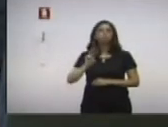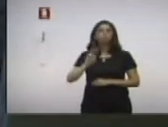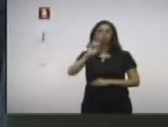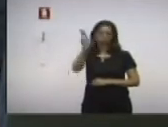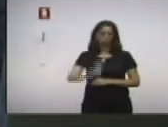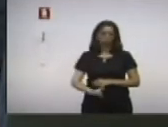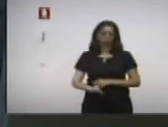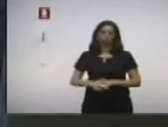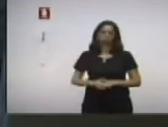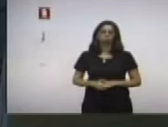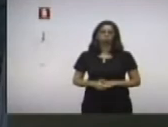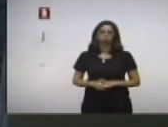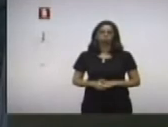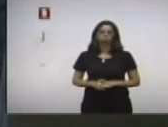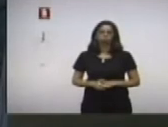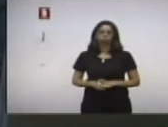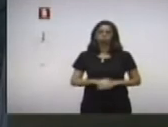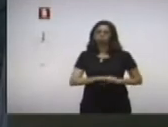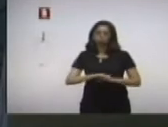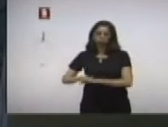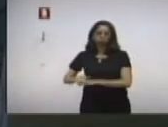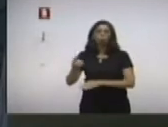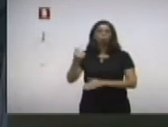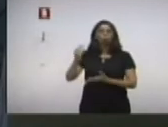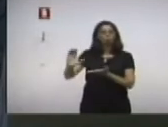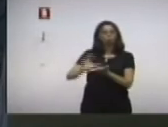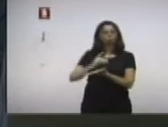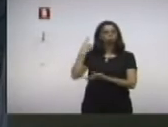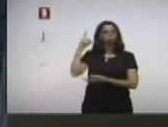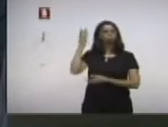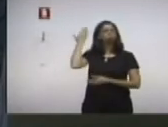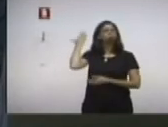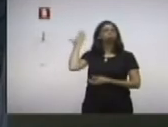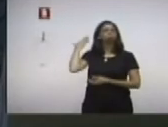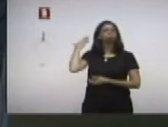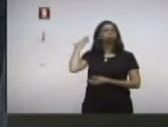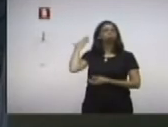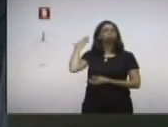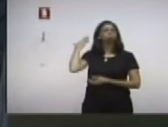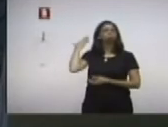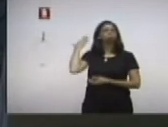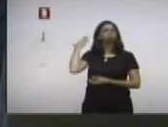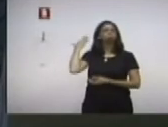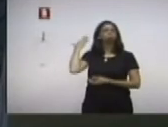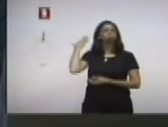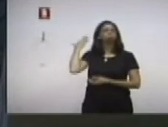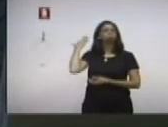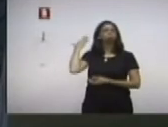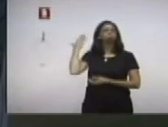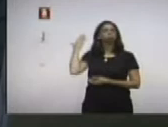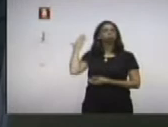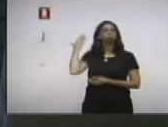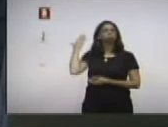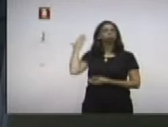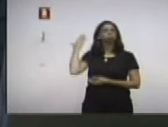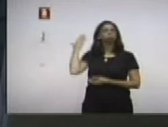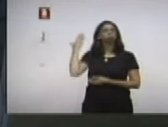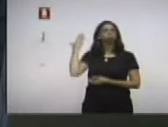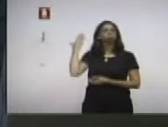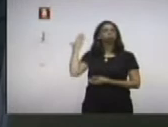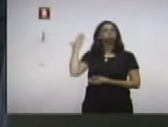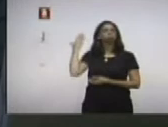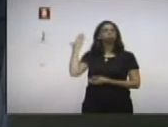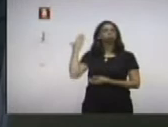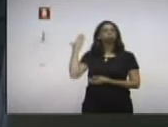E aí e no último orçamento que era de quase 1 milhão e 500 milhões de reais